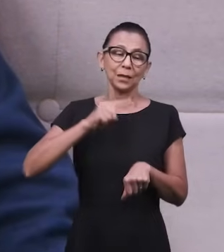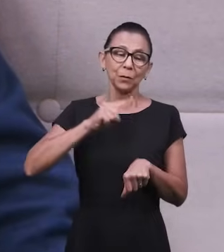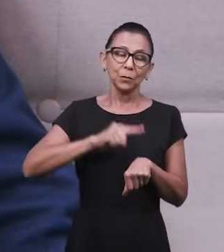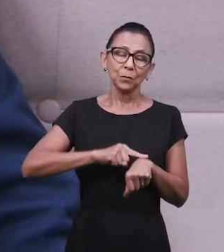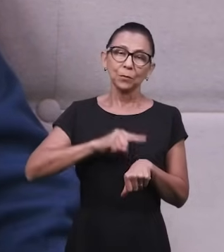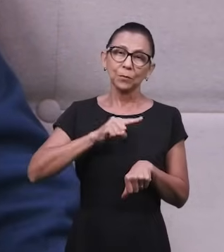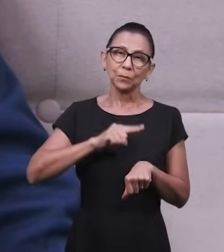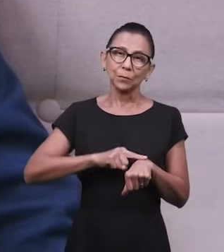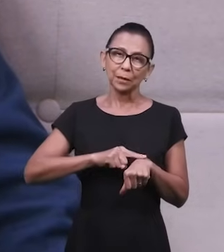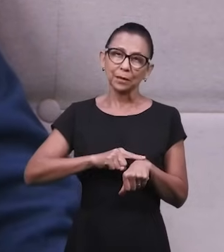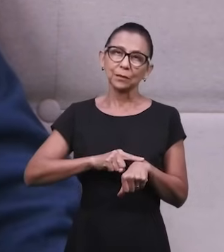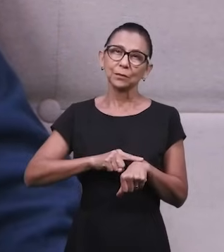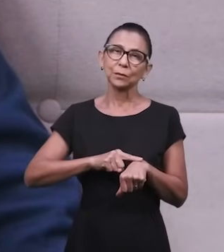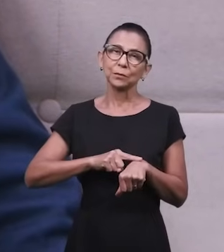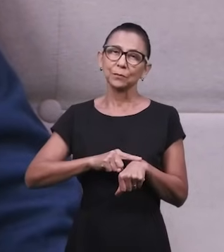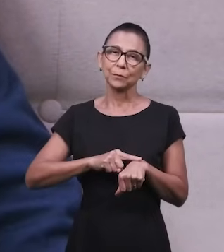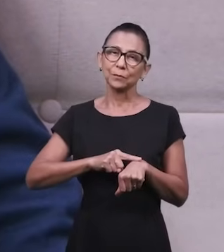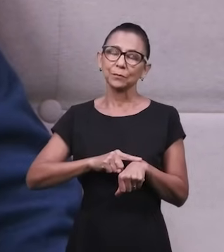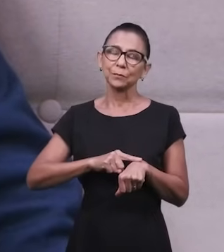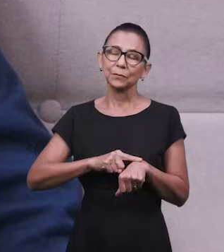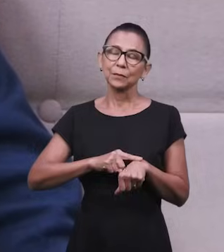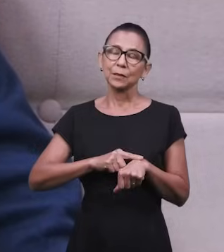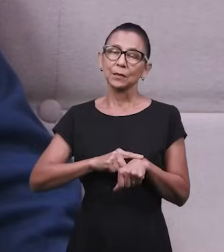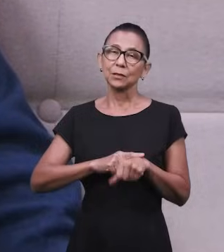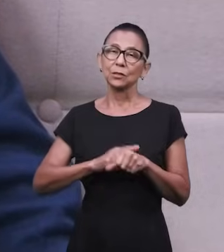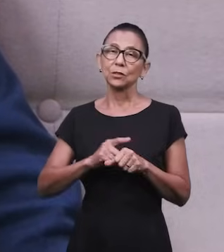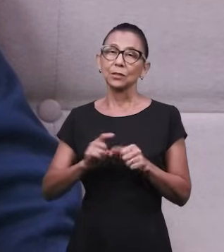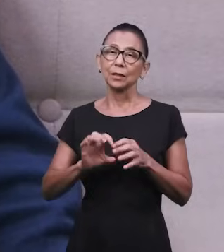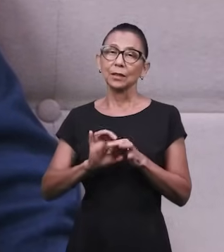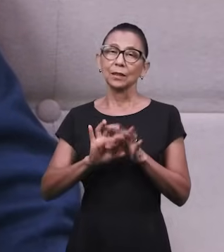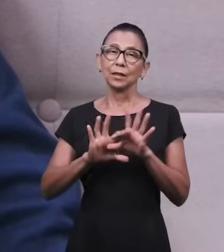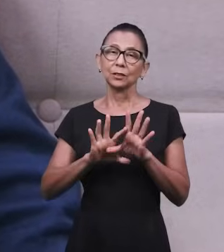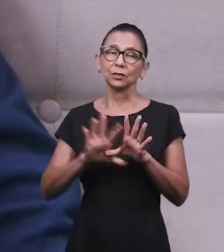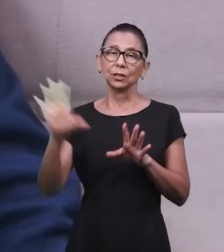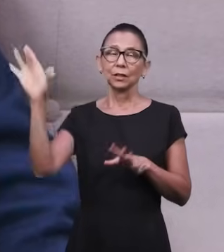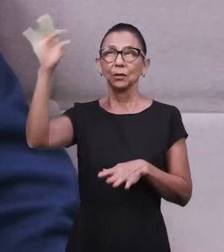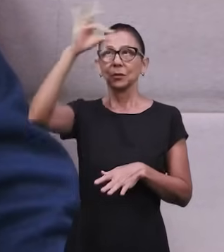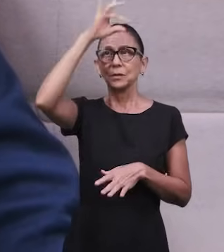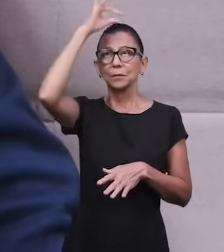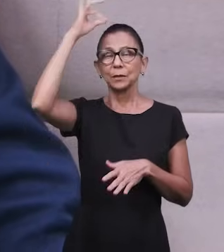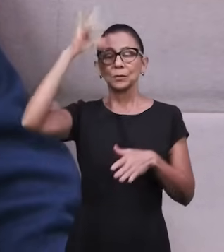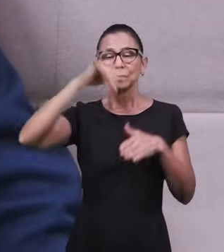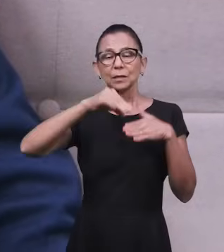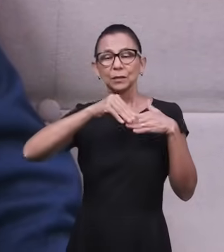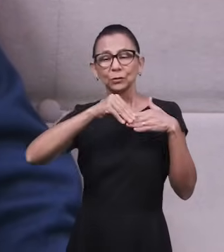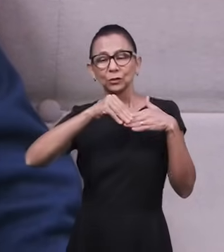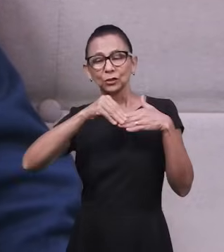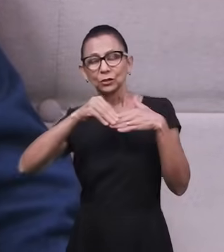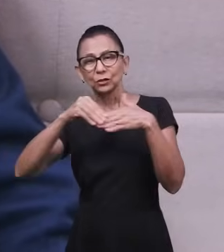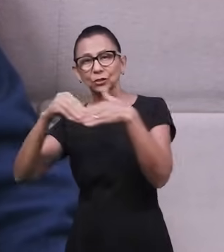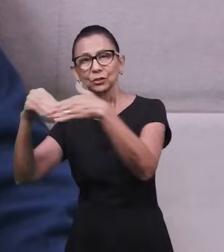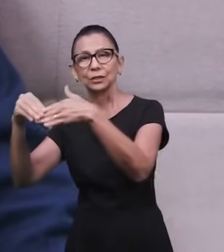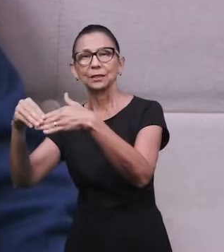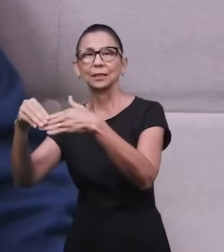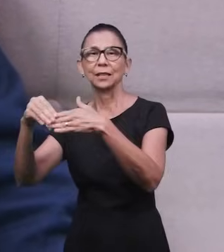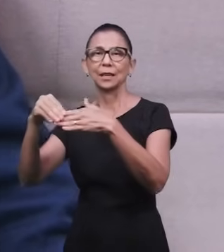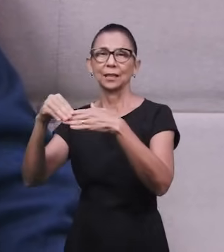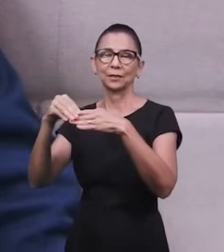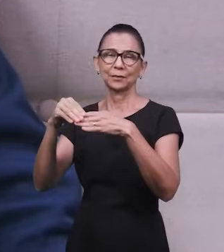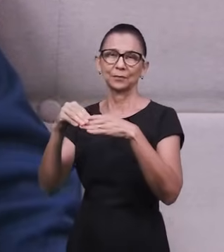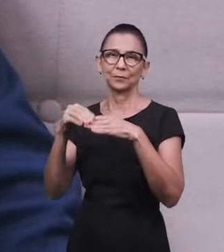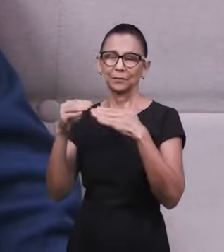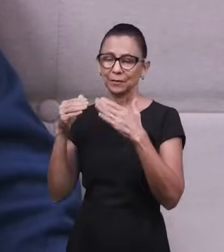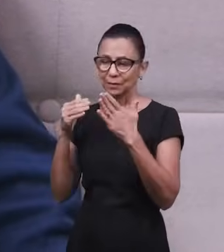ele guiados aos caminhos de santificação, ao caminho da salvação,